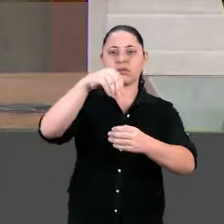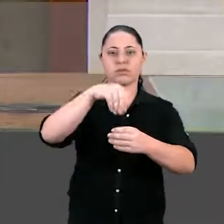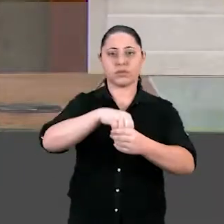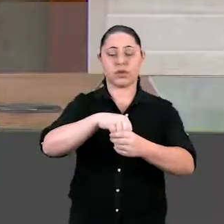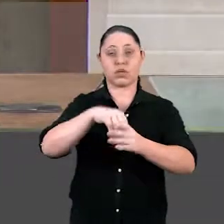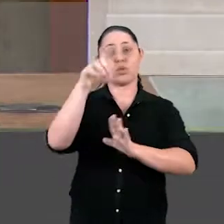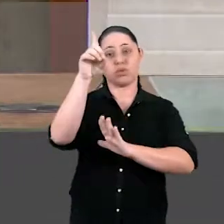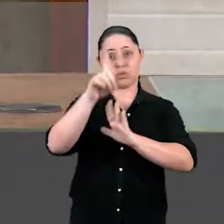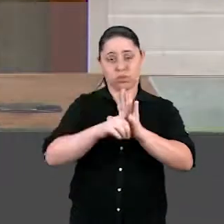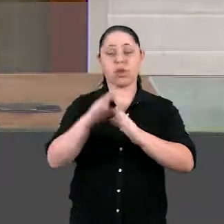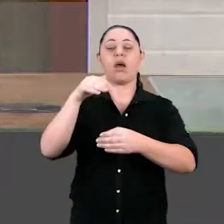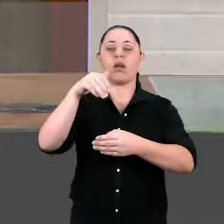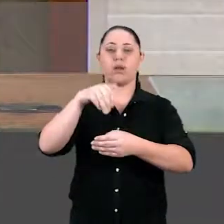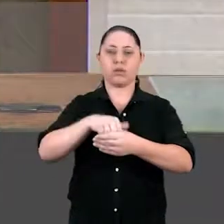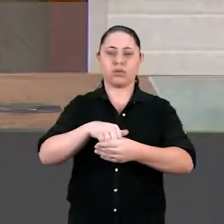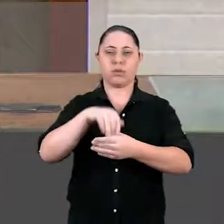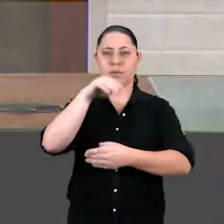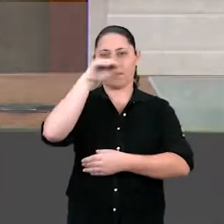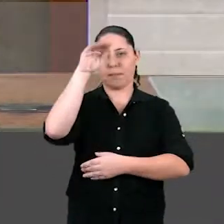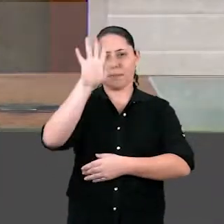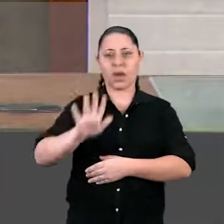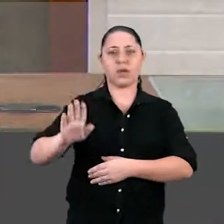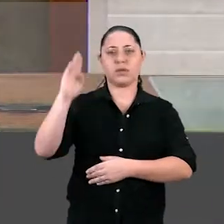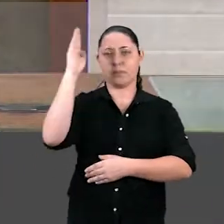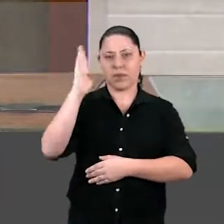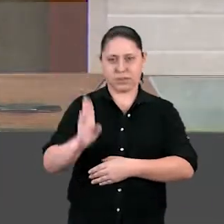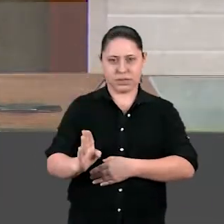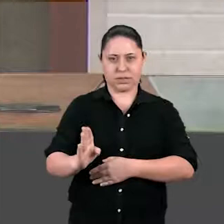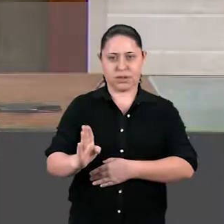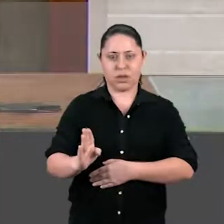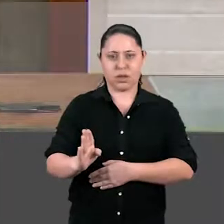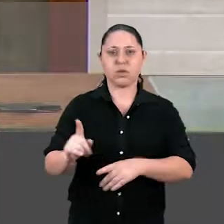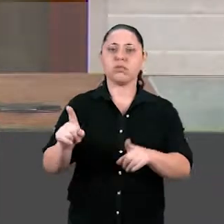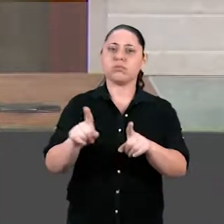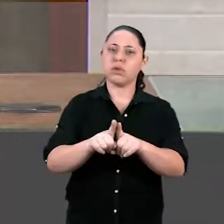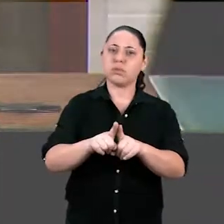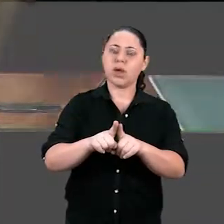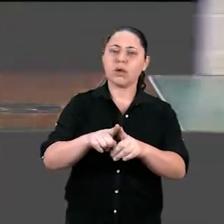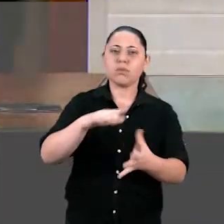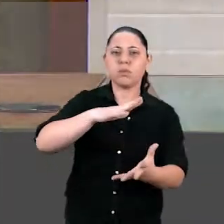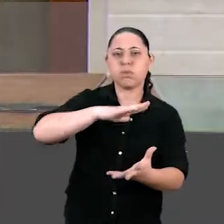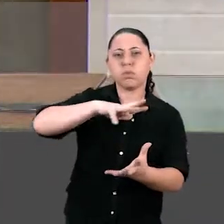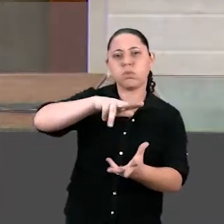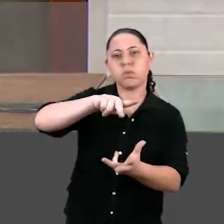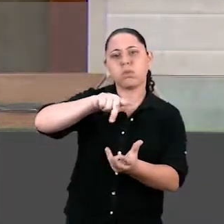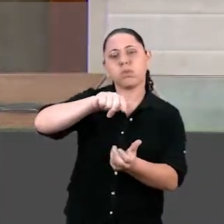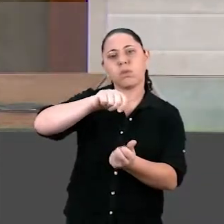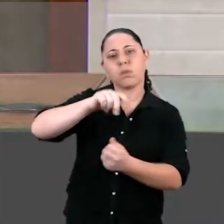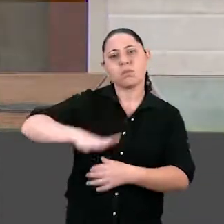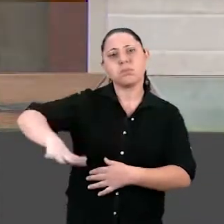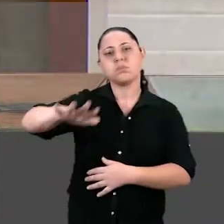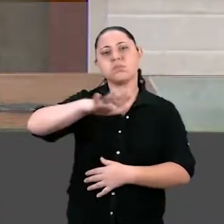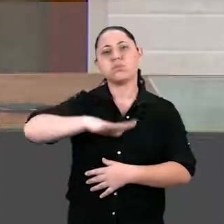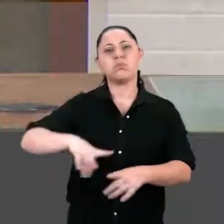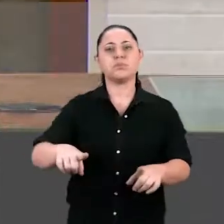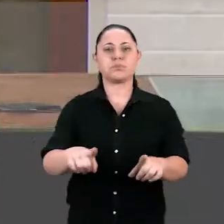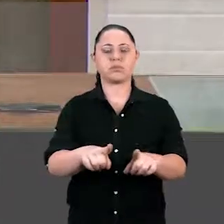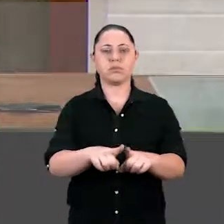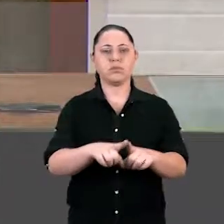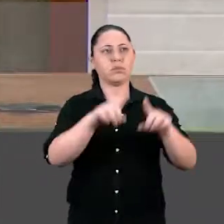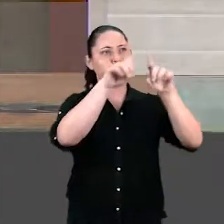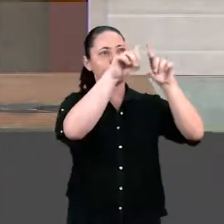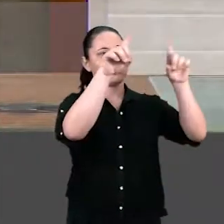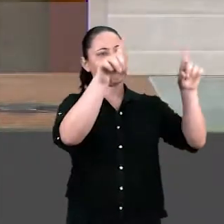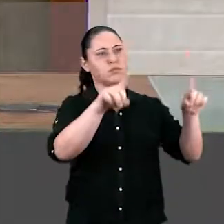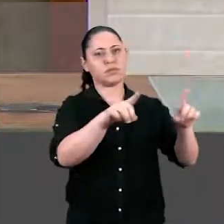dentro do direito eleitoral brasileiro e o direito eleitoral internacional. O painel agora